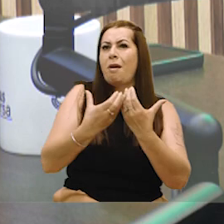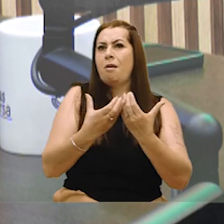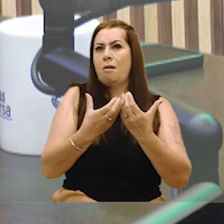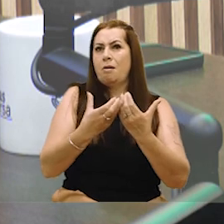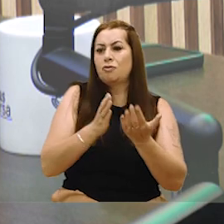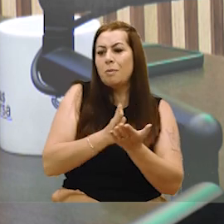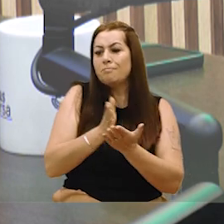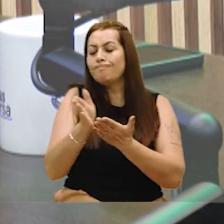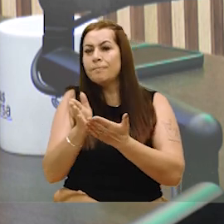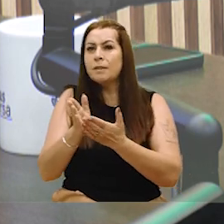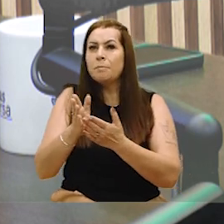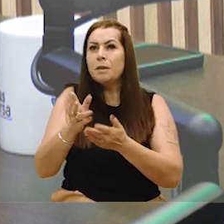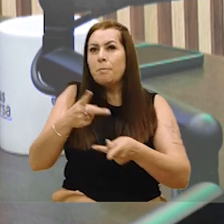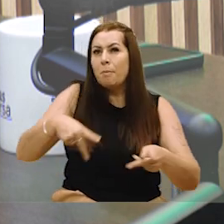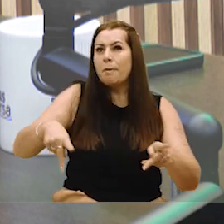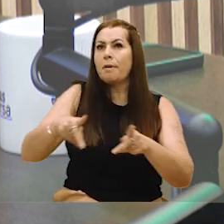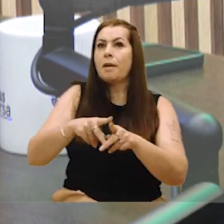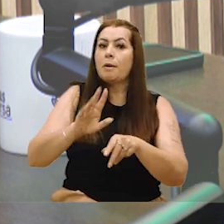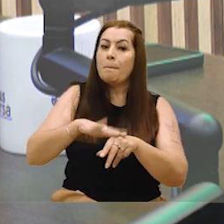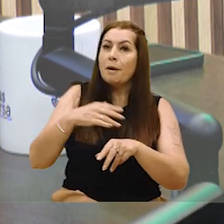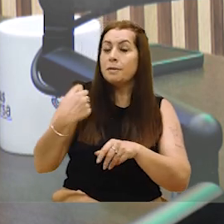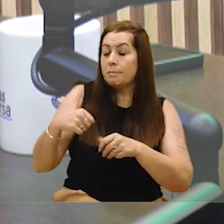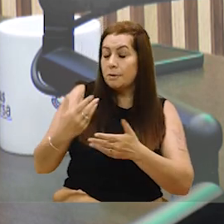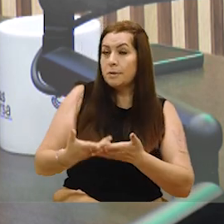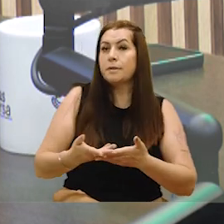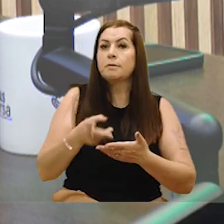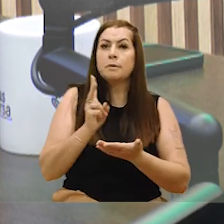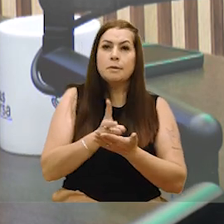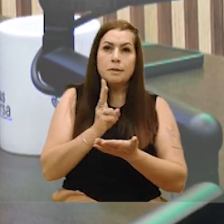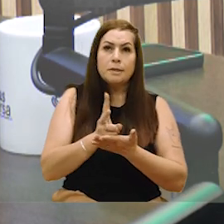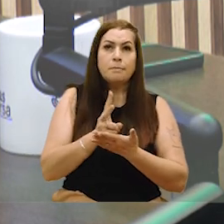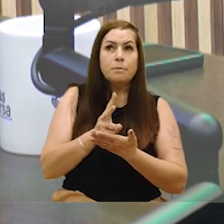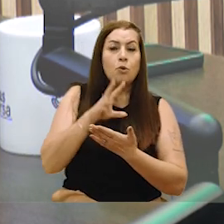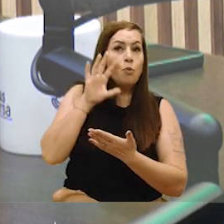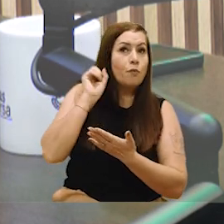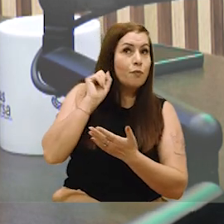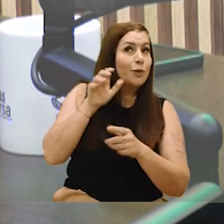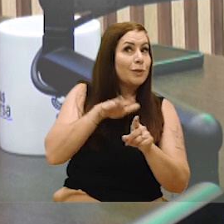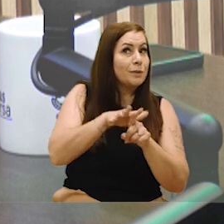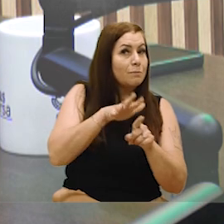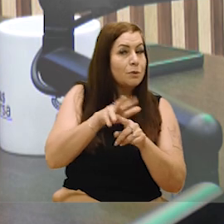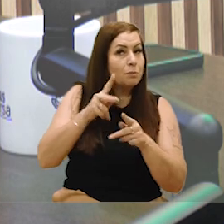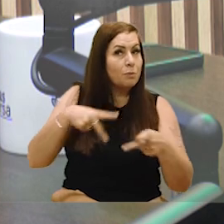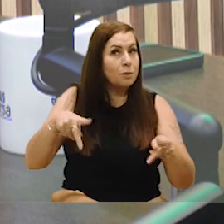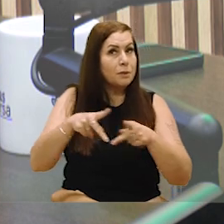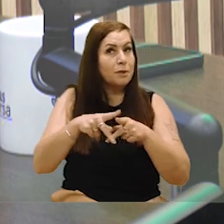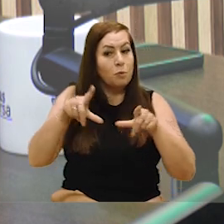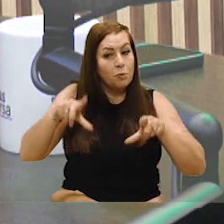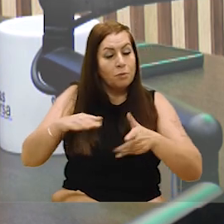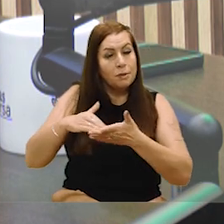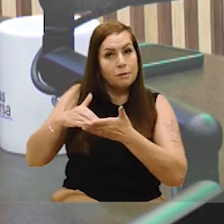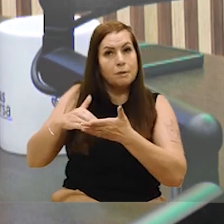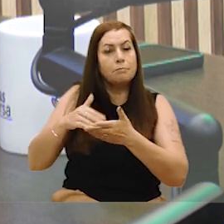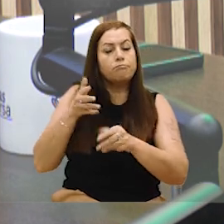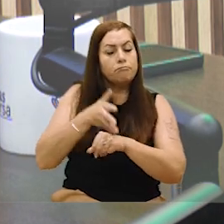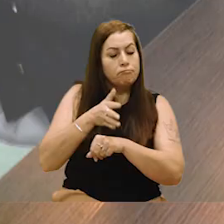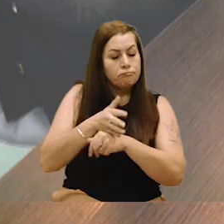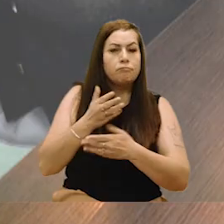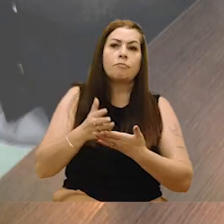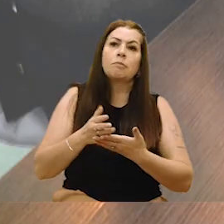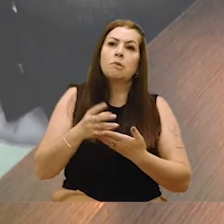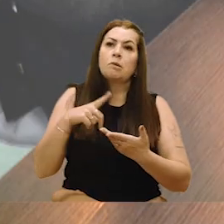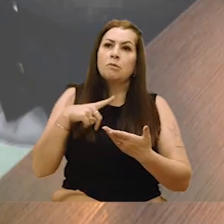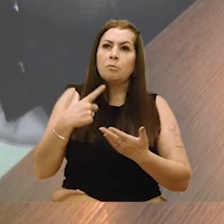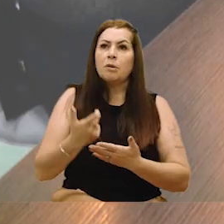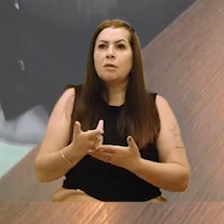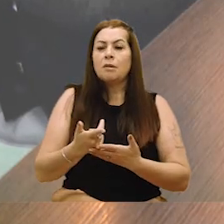Com um viés mais popular, atendendo aqueles que mais precisam, né? Sempre ouvindo as demandas da população. Meu gabinete é um gabinete participativo,